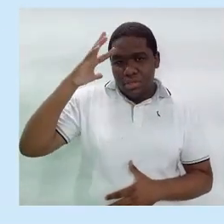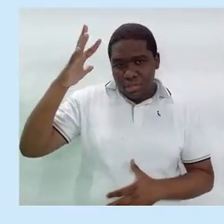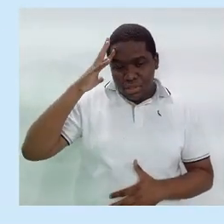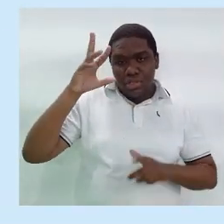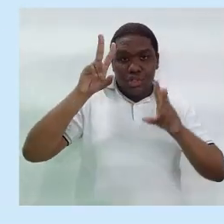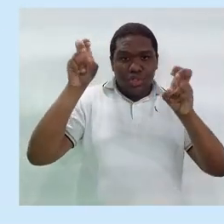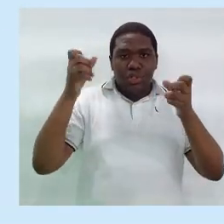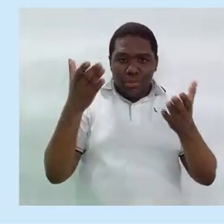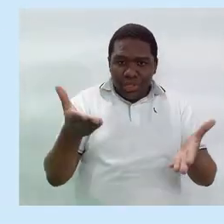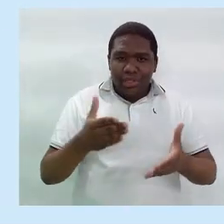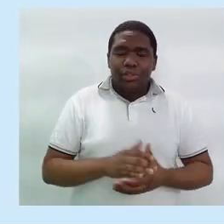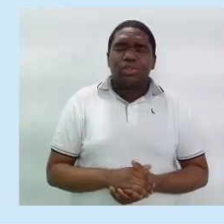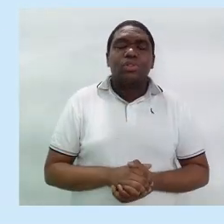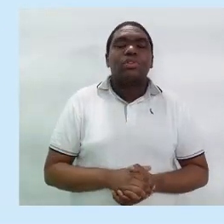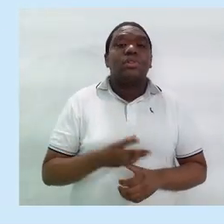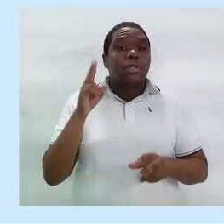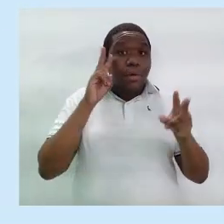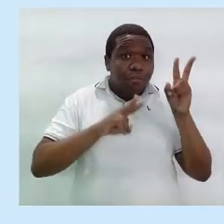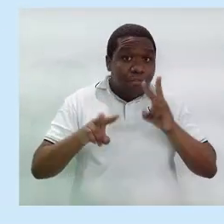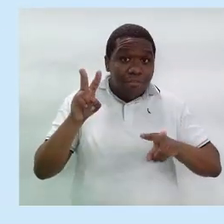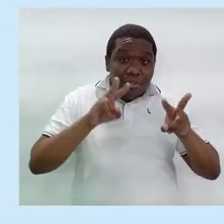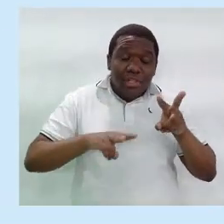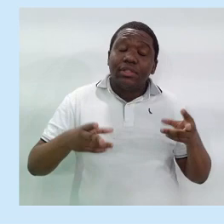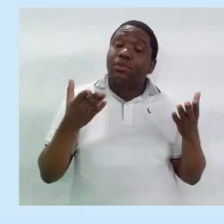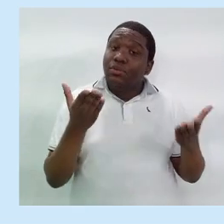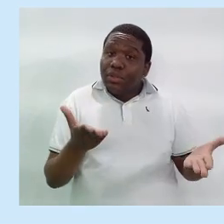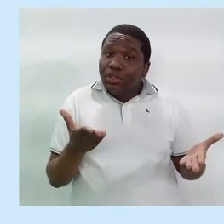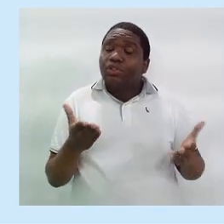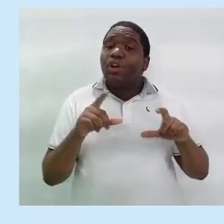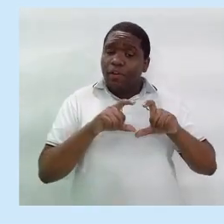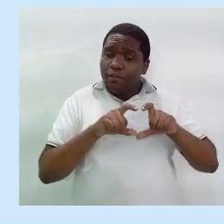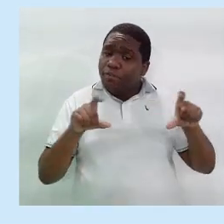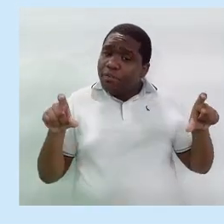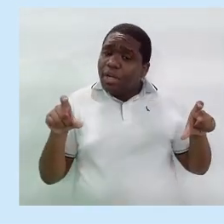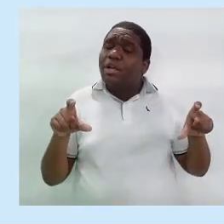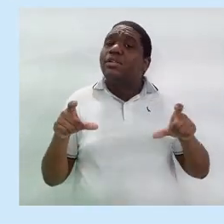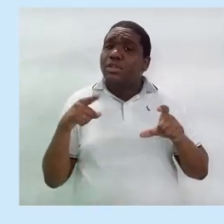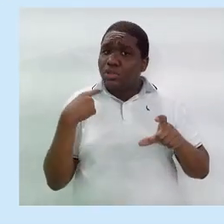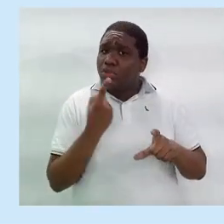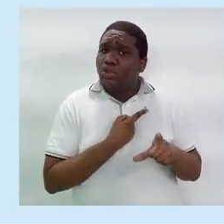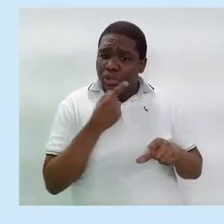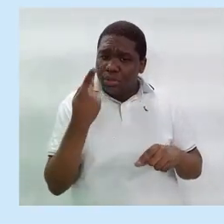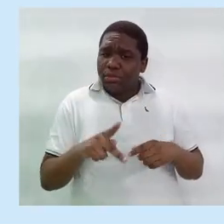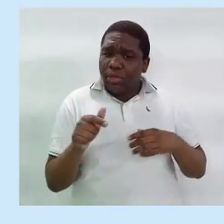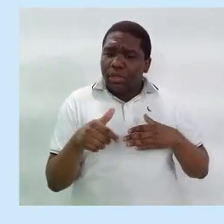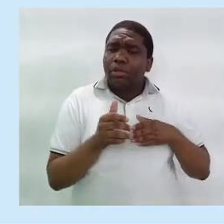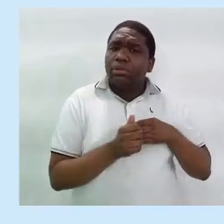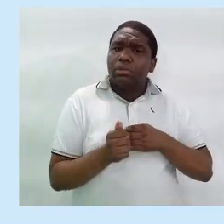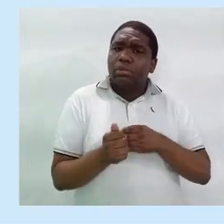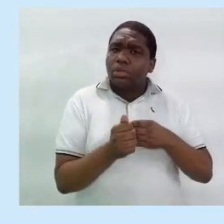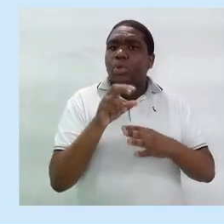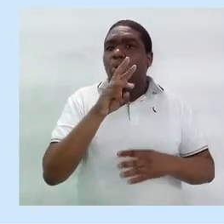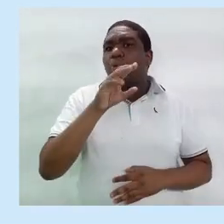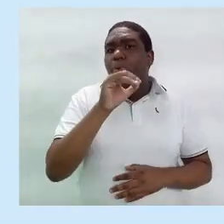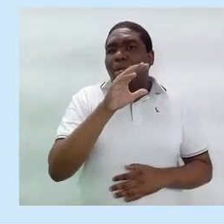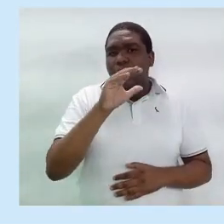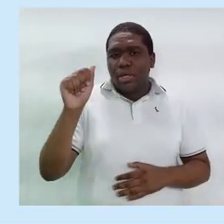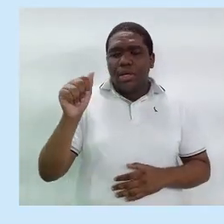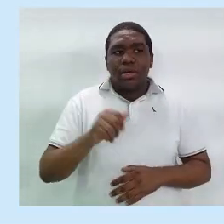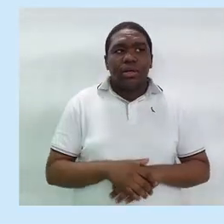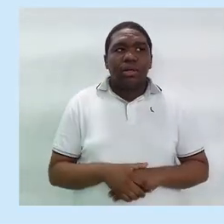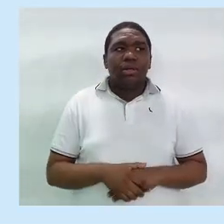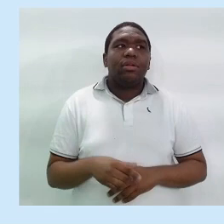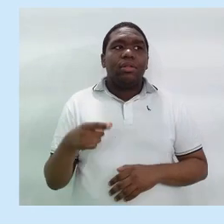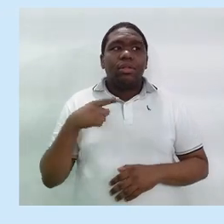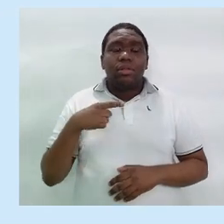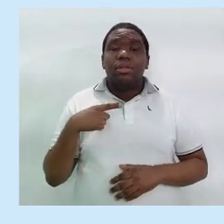sobre elas e observassem justamente que são frases norteadoras da Wicca. E aqui